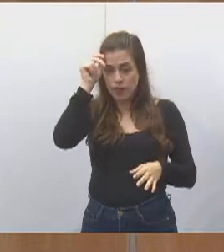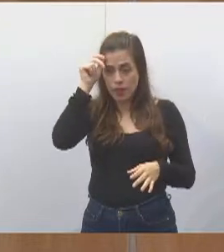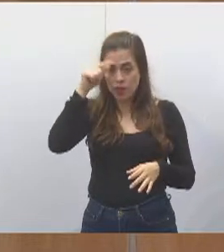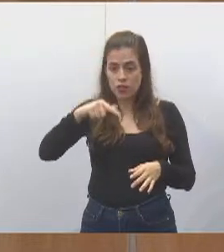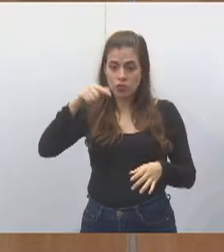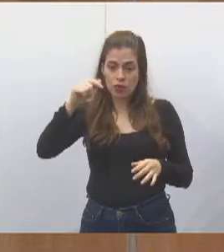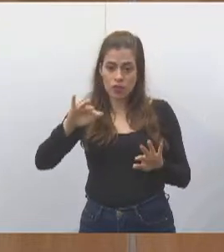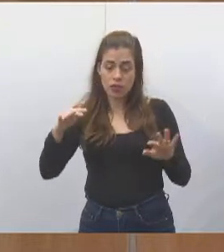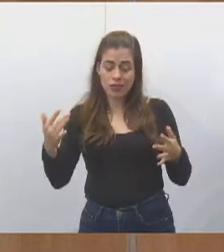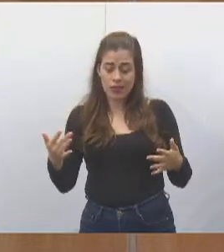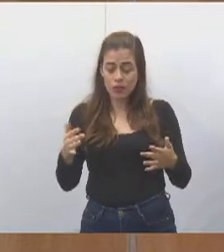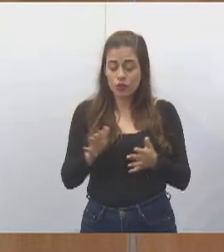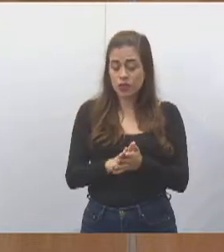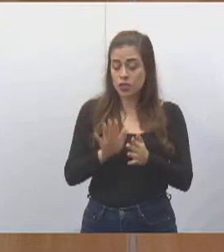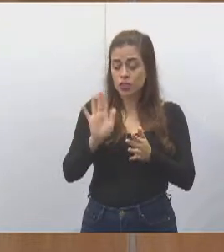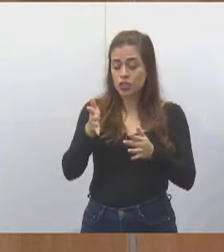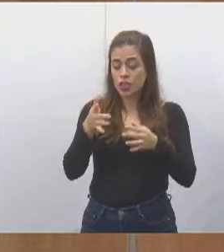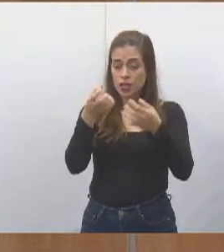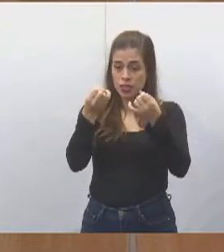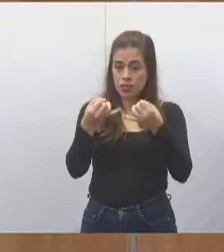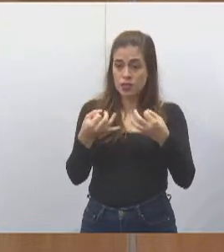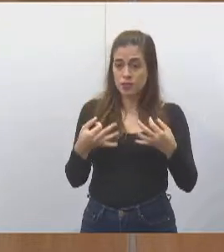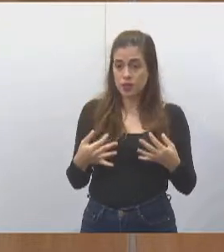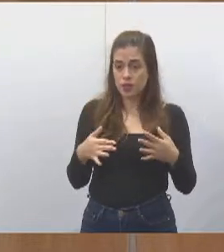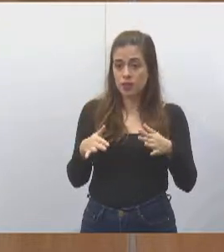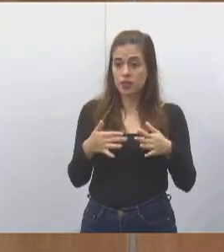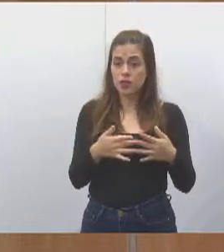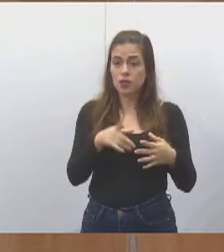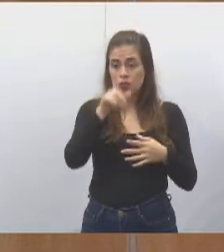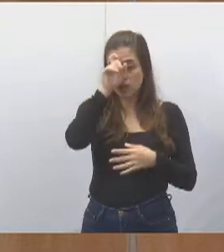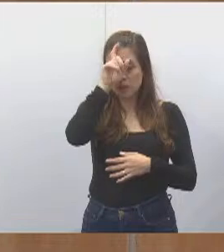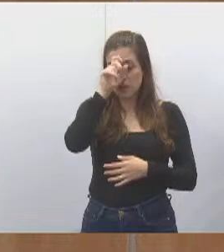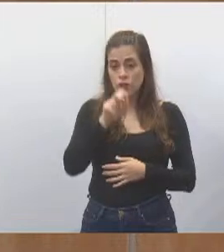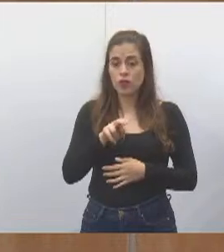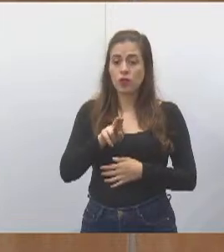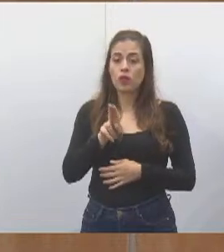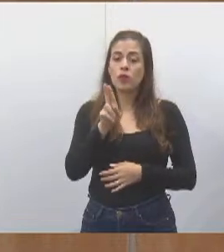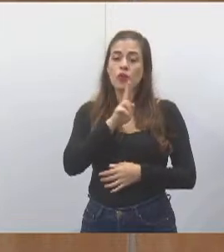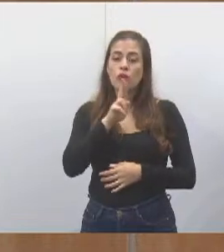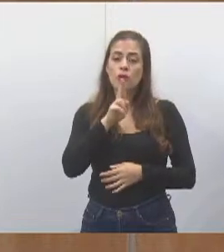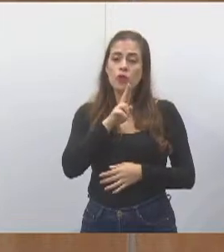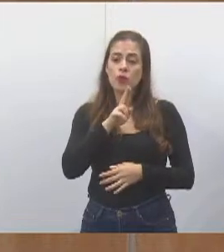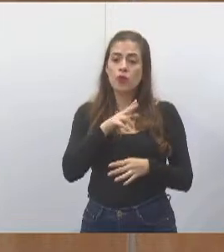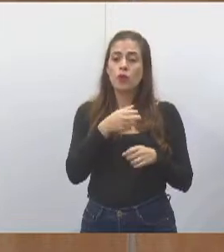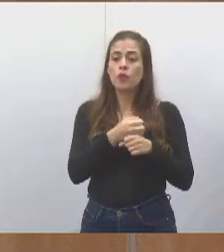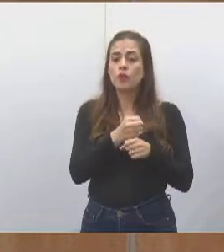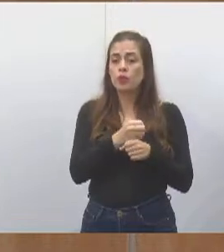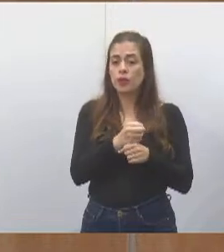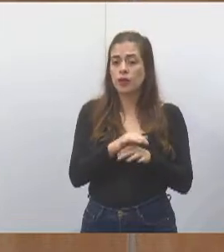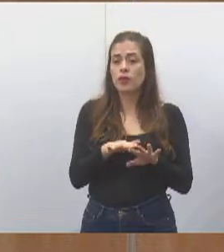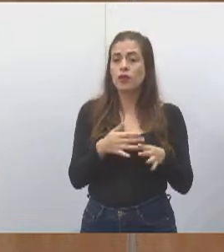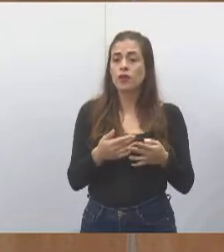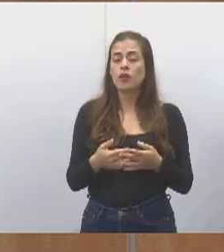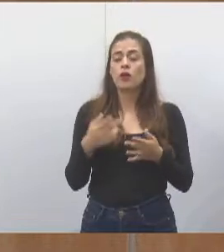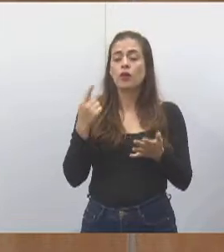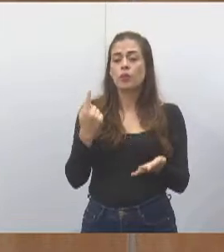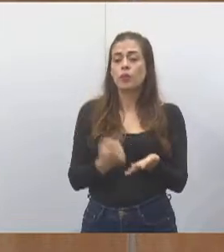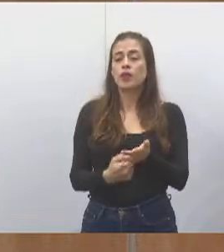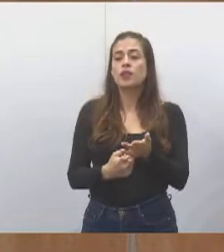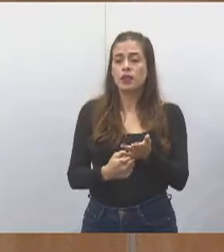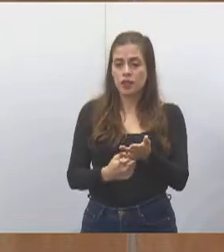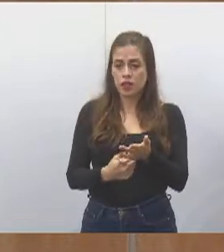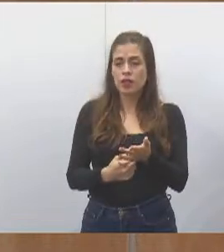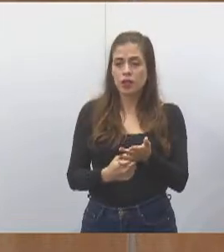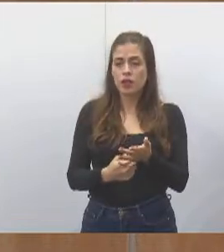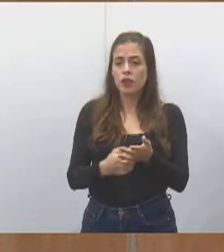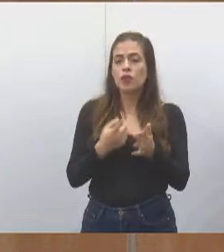isso já explica a questão do pronto-socorro municipal. Eu acredito que seria comprometer um orçamento de um prefeito que ali em setembro a